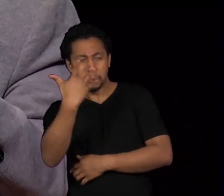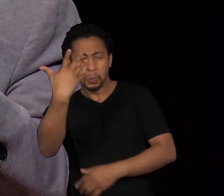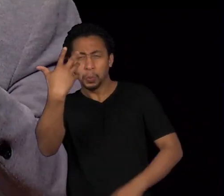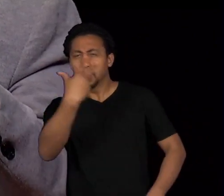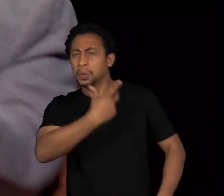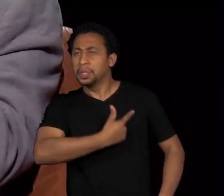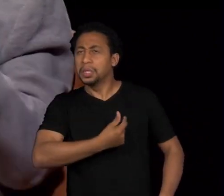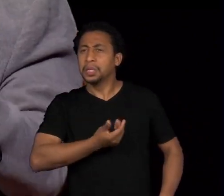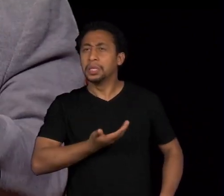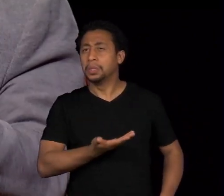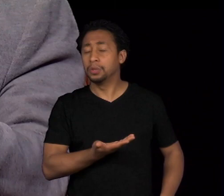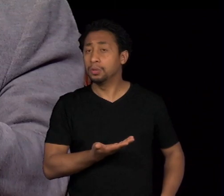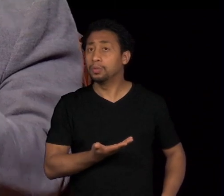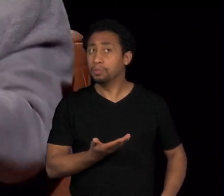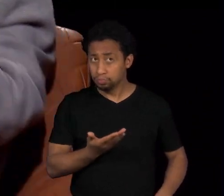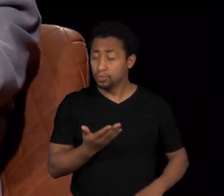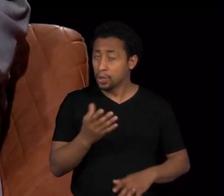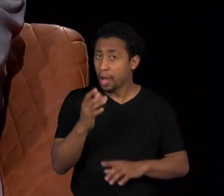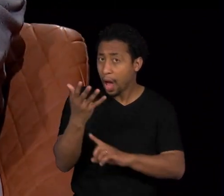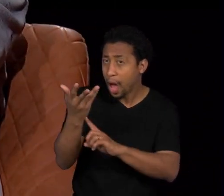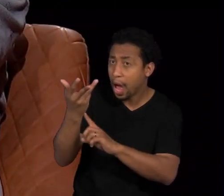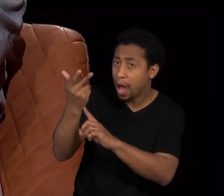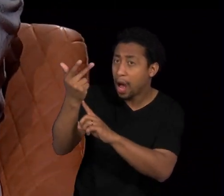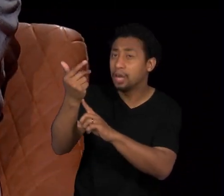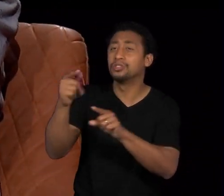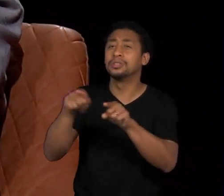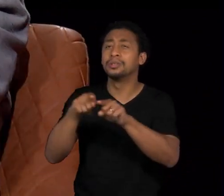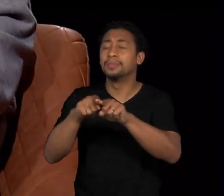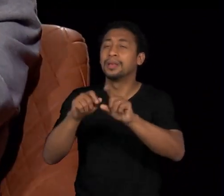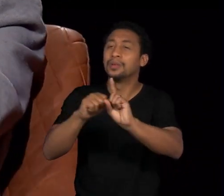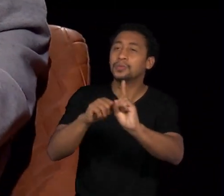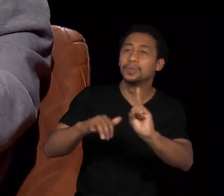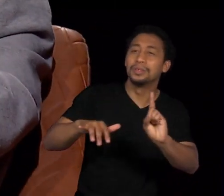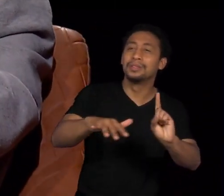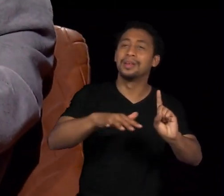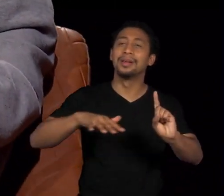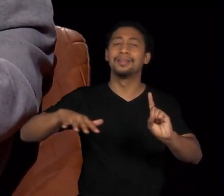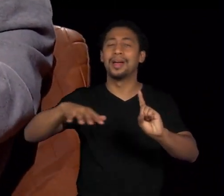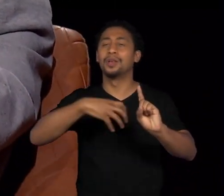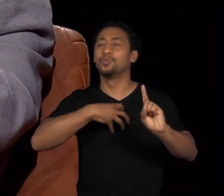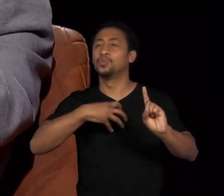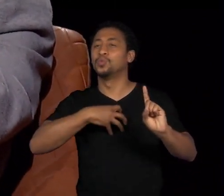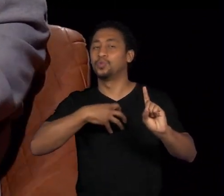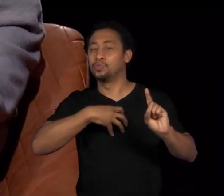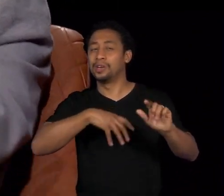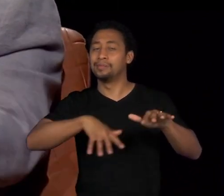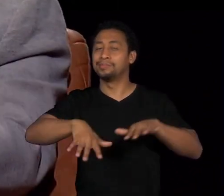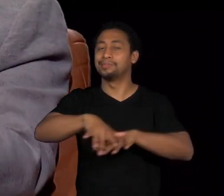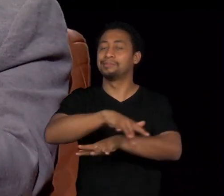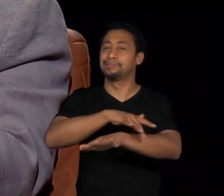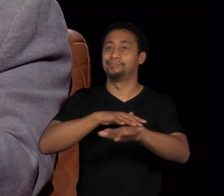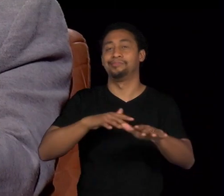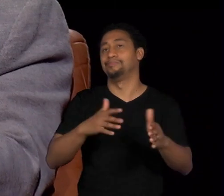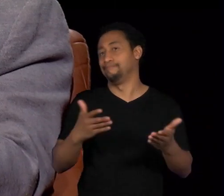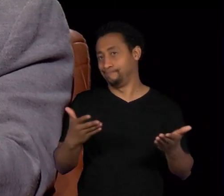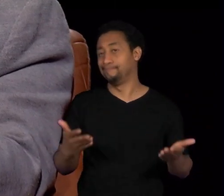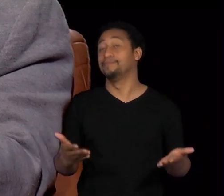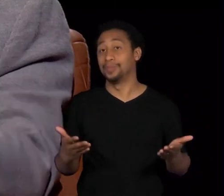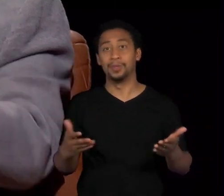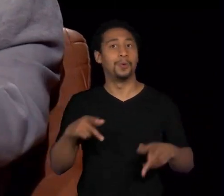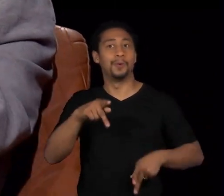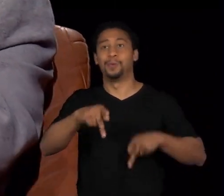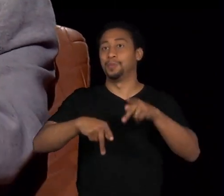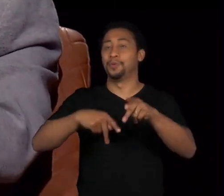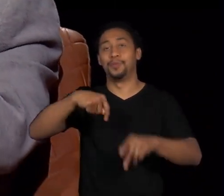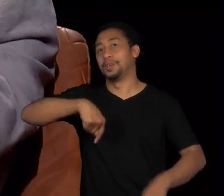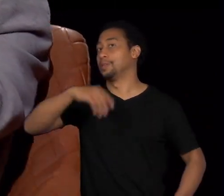né não só pela arte são os procedimentos sociais né não é à toa que a gente acha o povo brasileiro